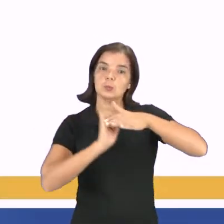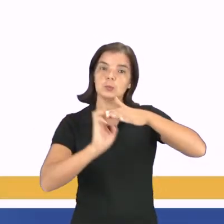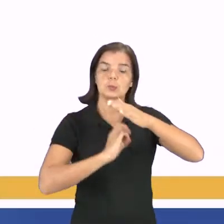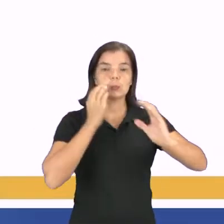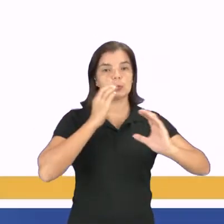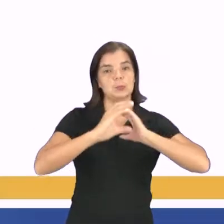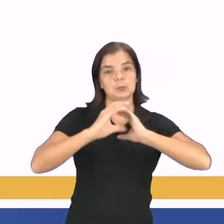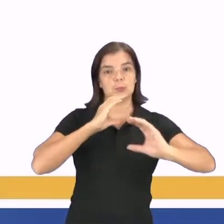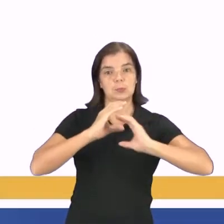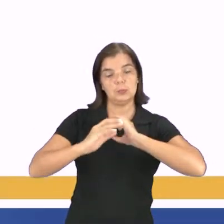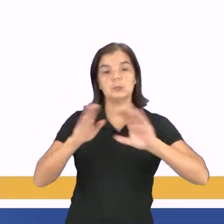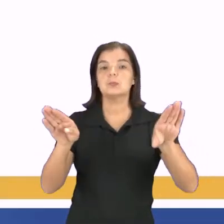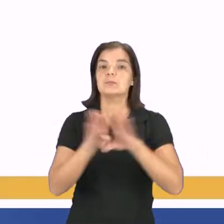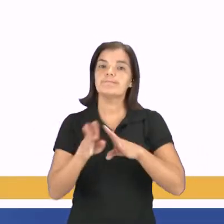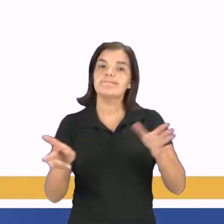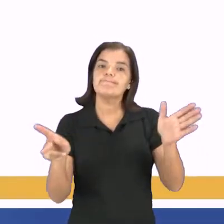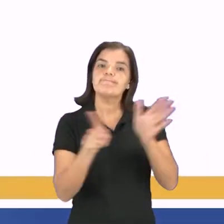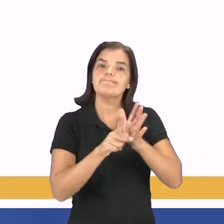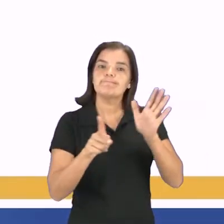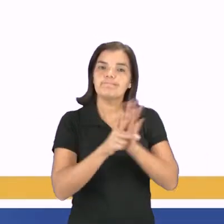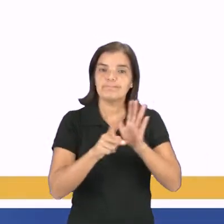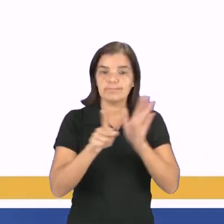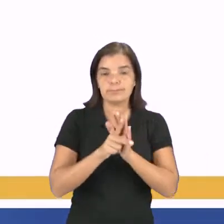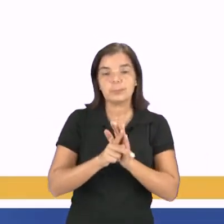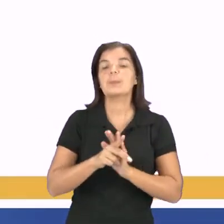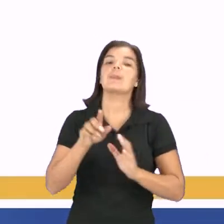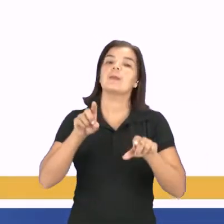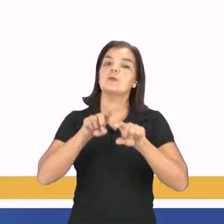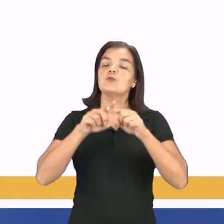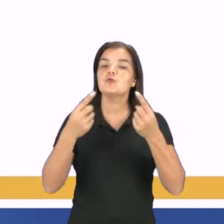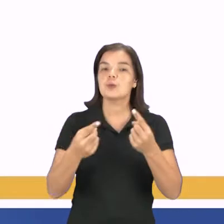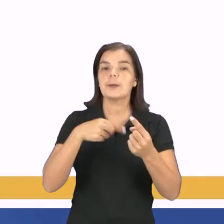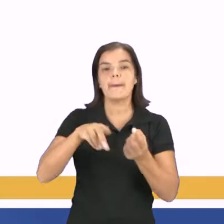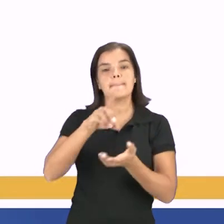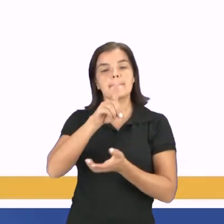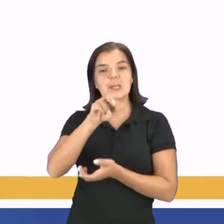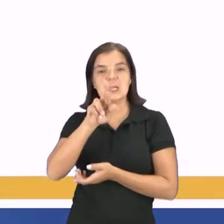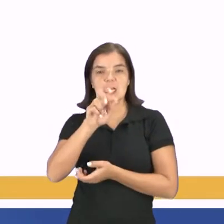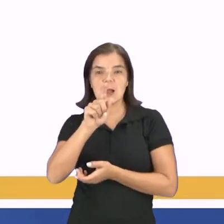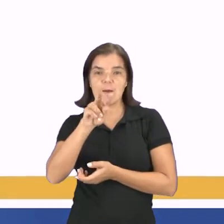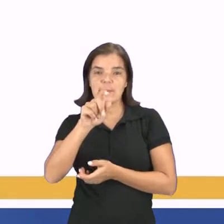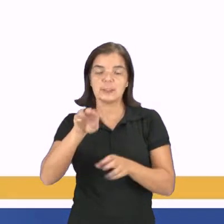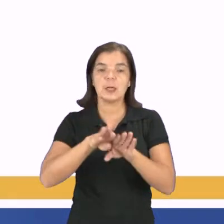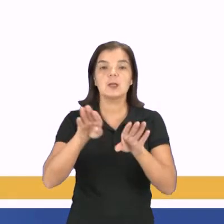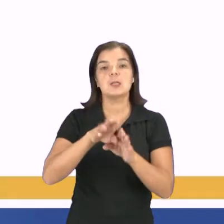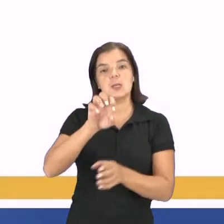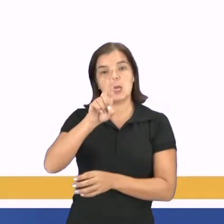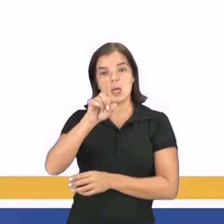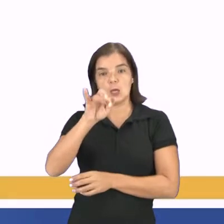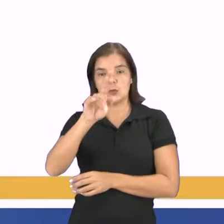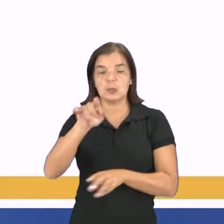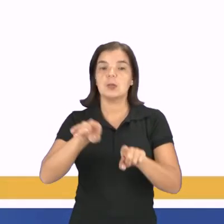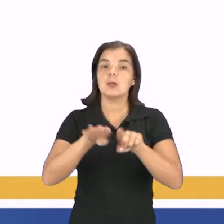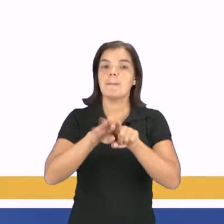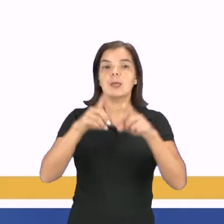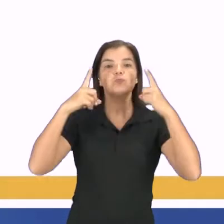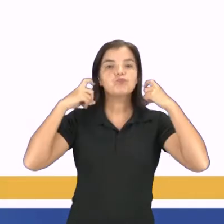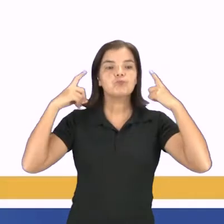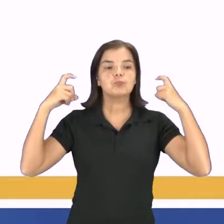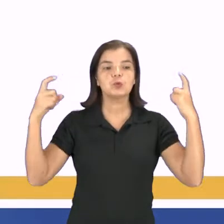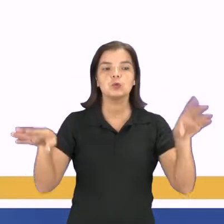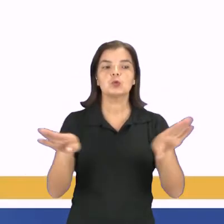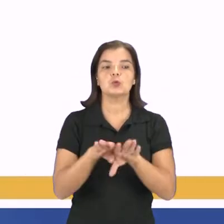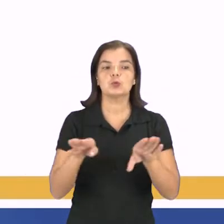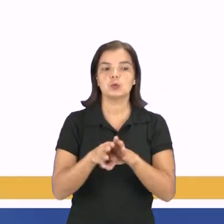indústria da música especializadas em gravação, edição e distribuição de mídia sonora, seja